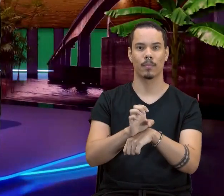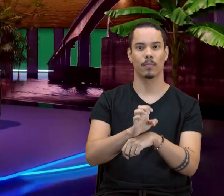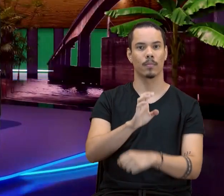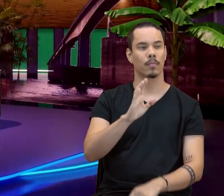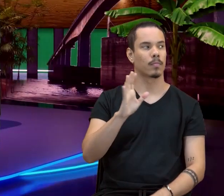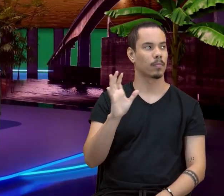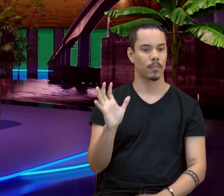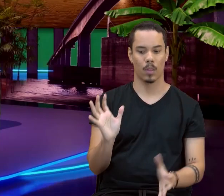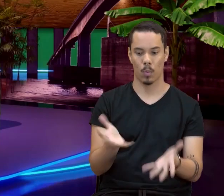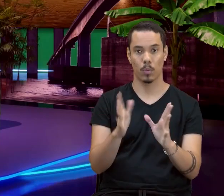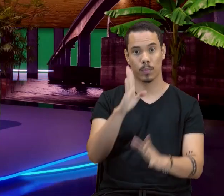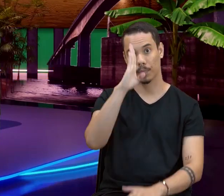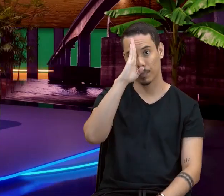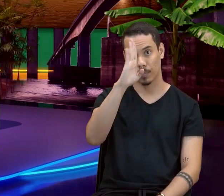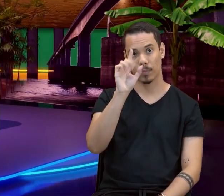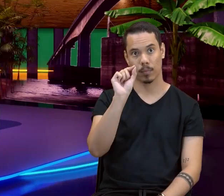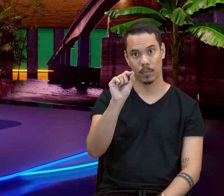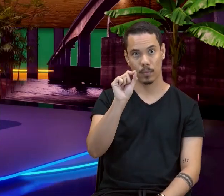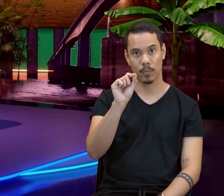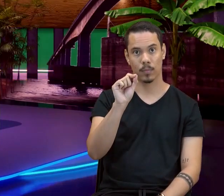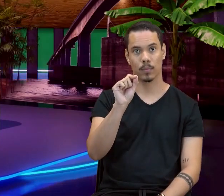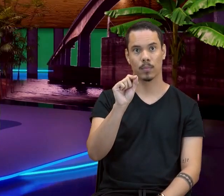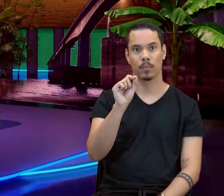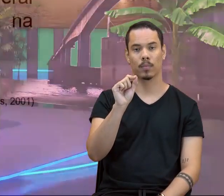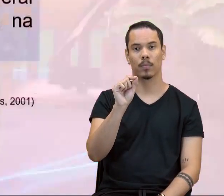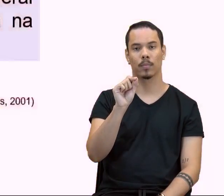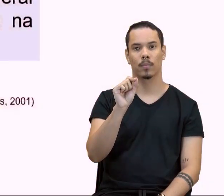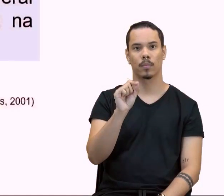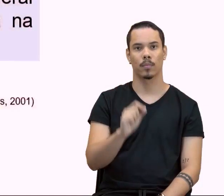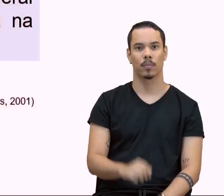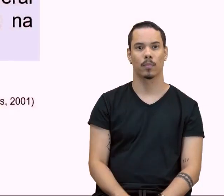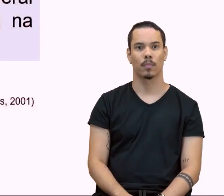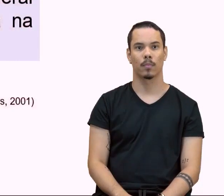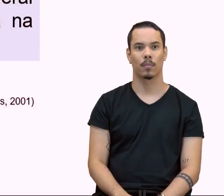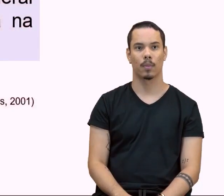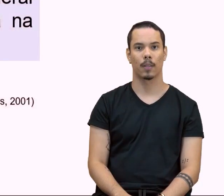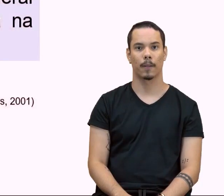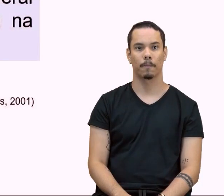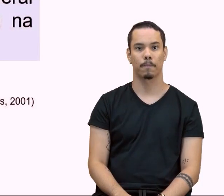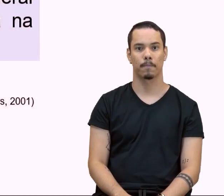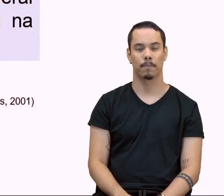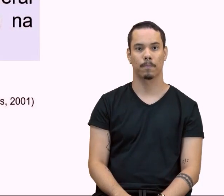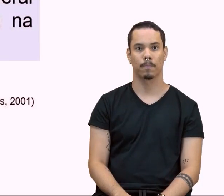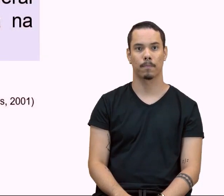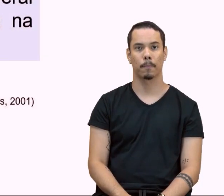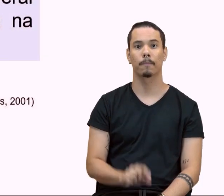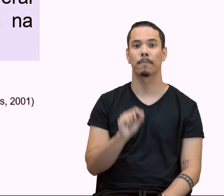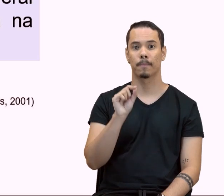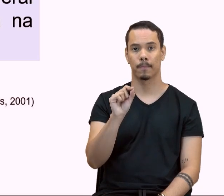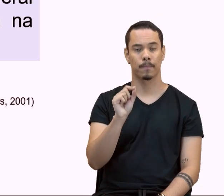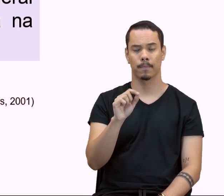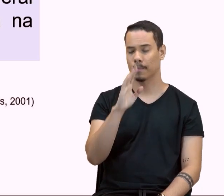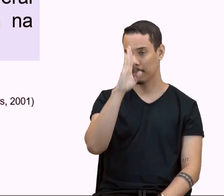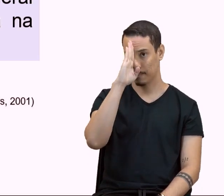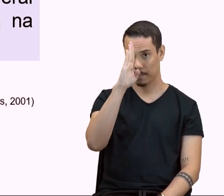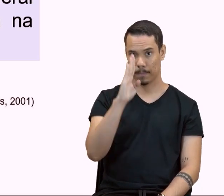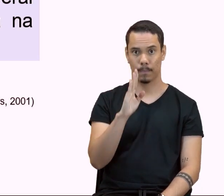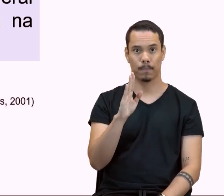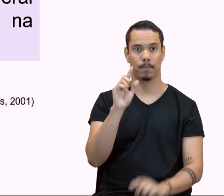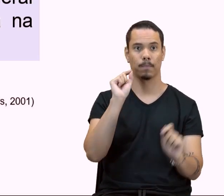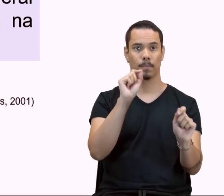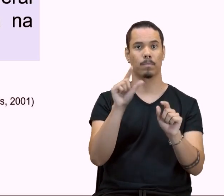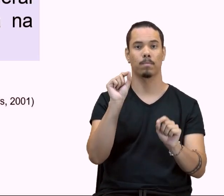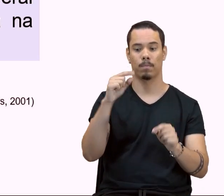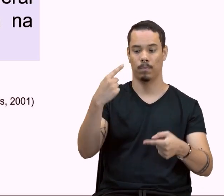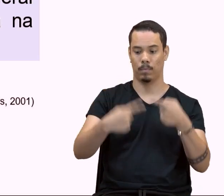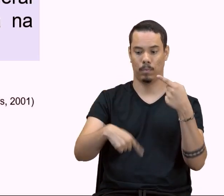principalmente, vamos lá no quadro de novo, por favor, no quadro, estado motivado principalmente pelas